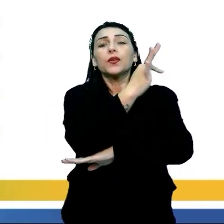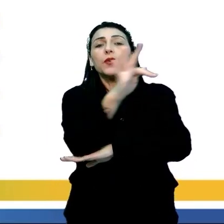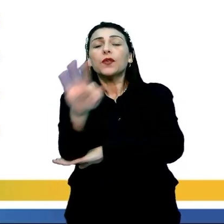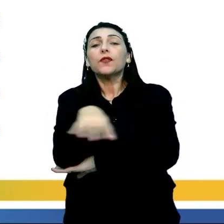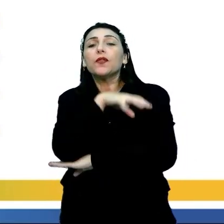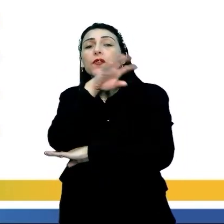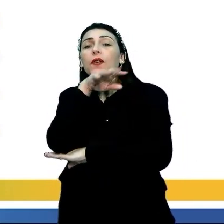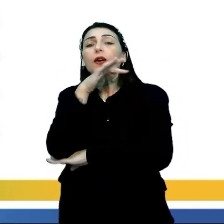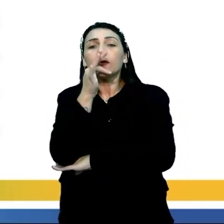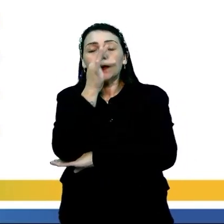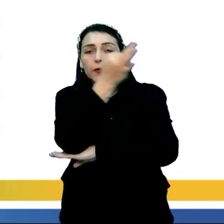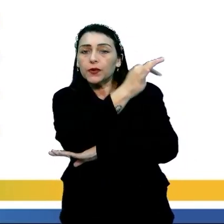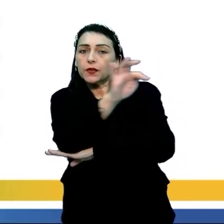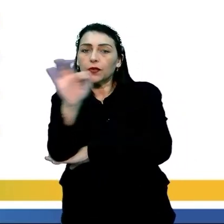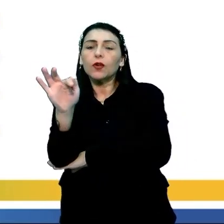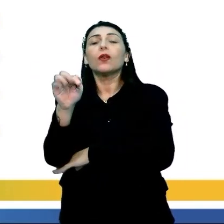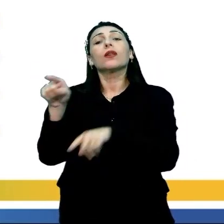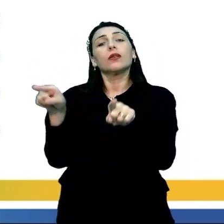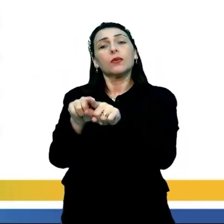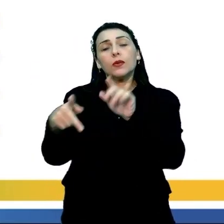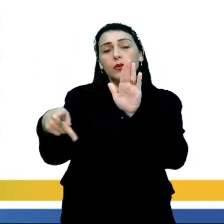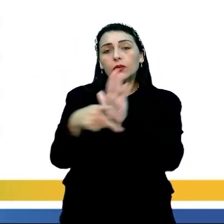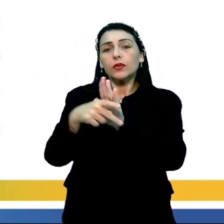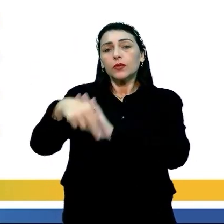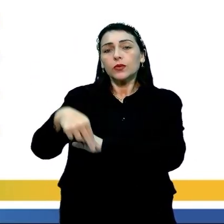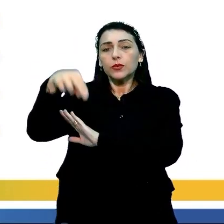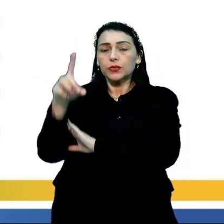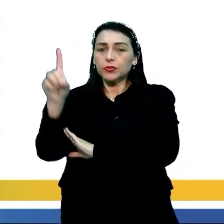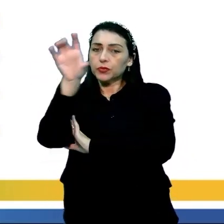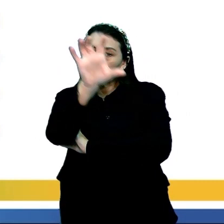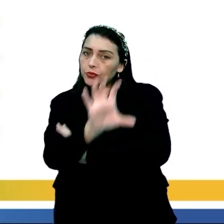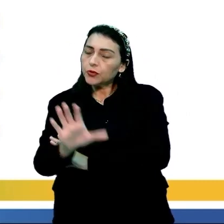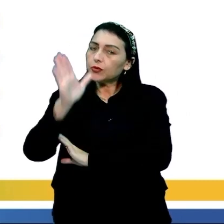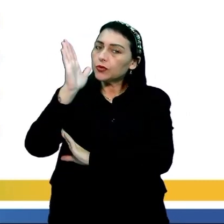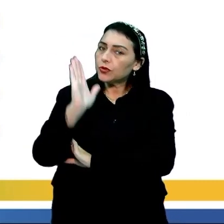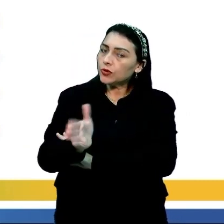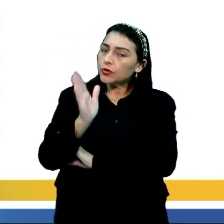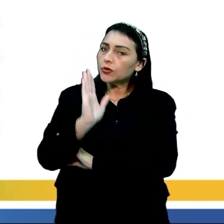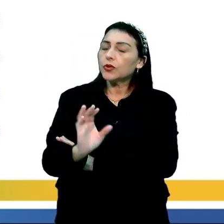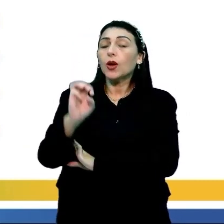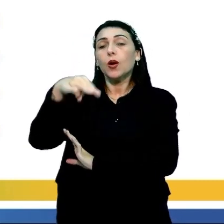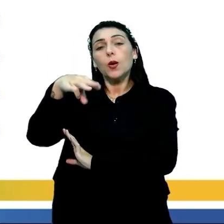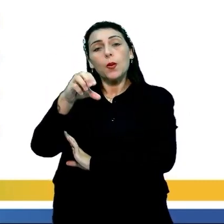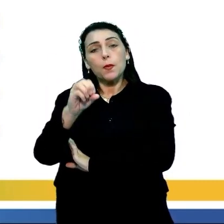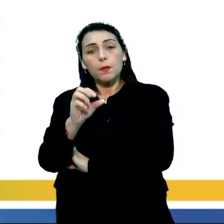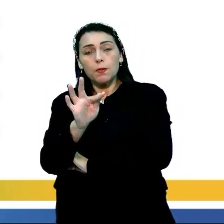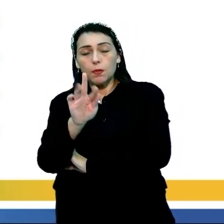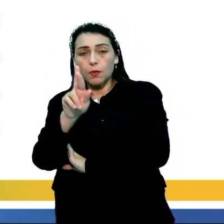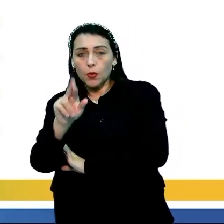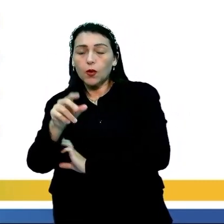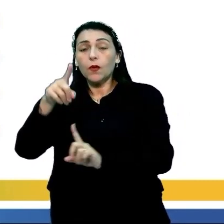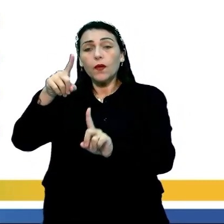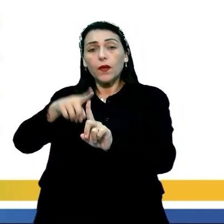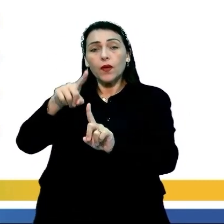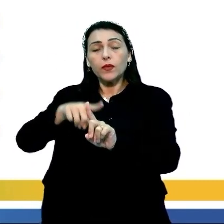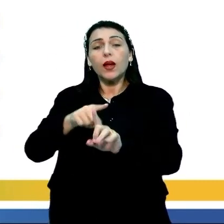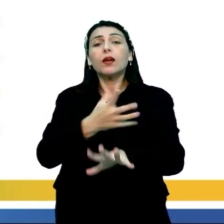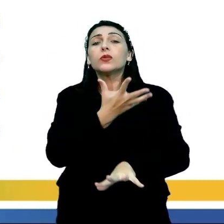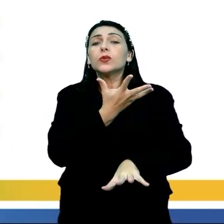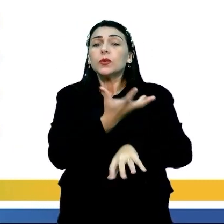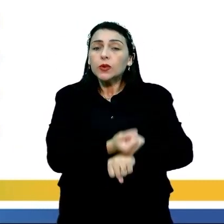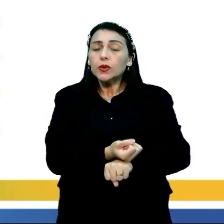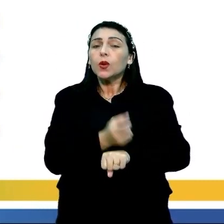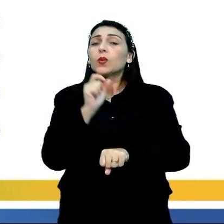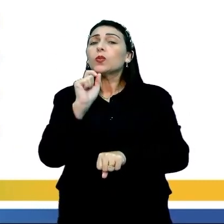que pertencem a trechos da região Nordeste. Já o domínio morfoclimático da Caatinga,